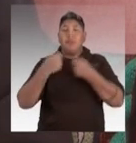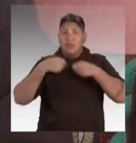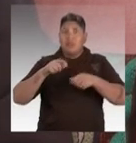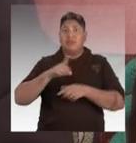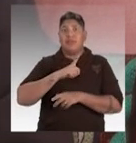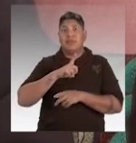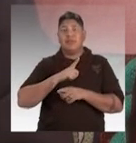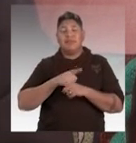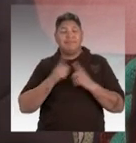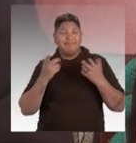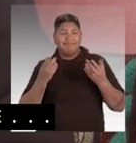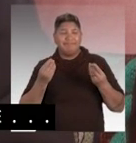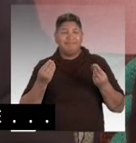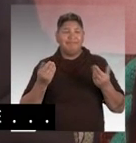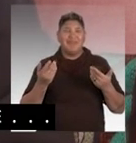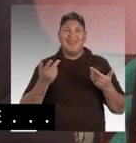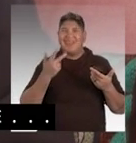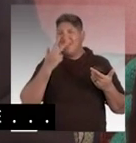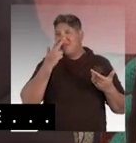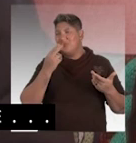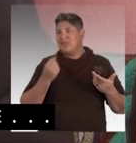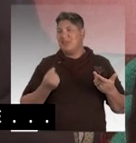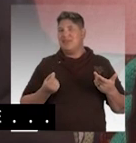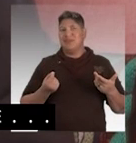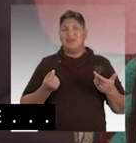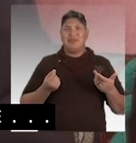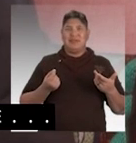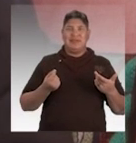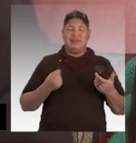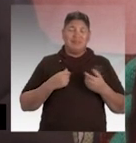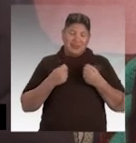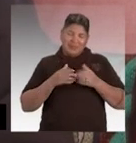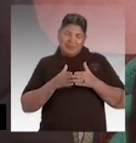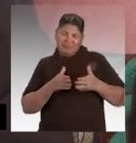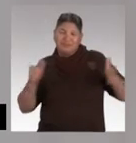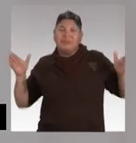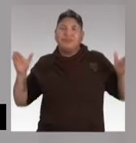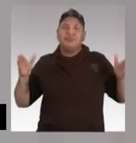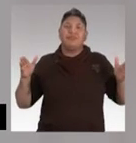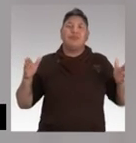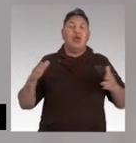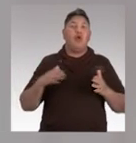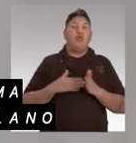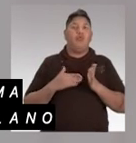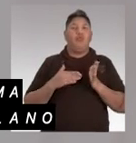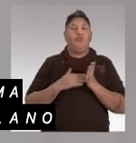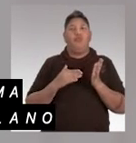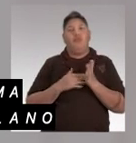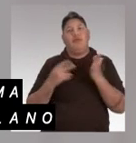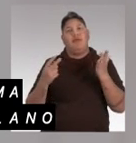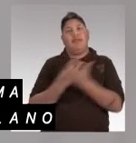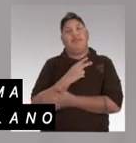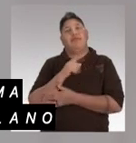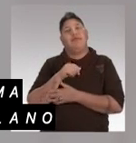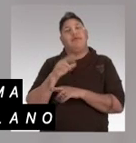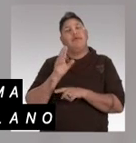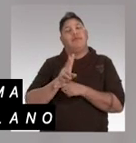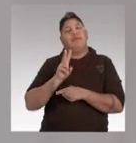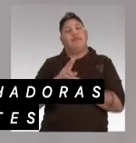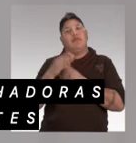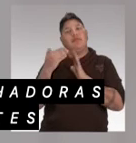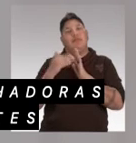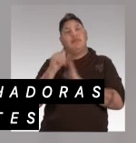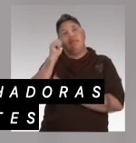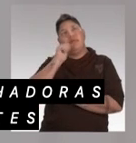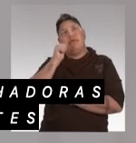que ter e, portanto, acho que esse direito tem que ser expandido. A última iniciativa foi o Plano de